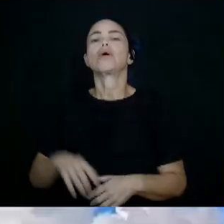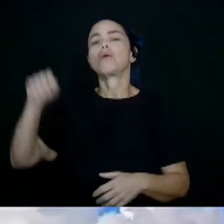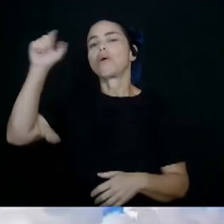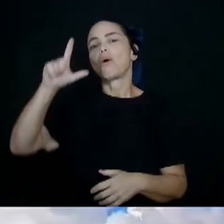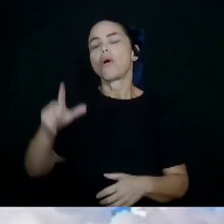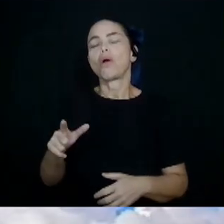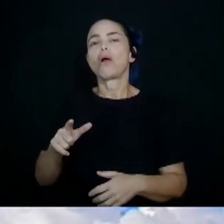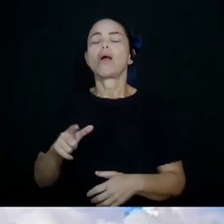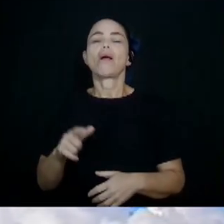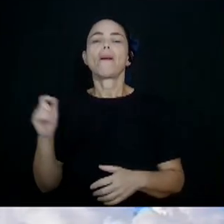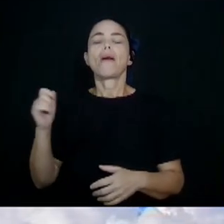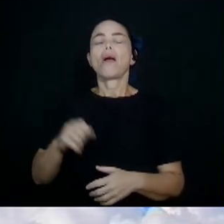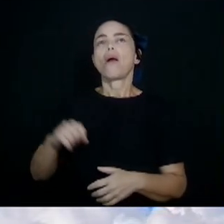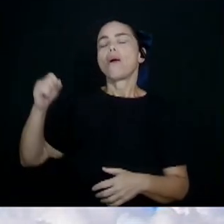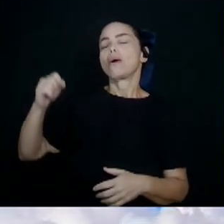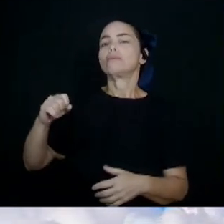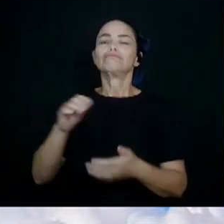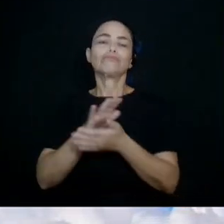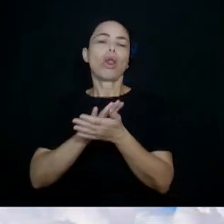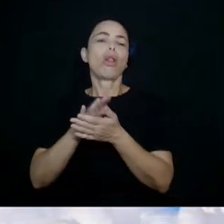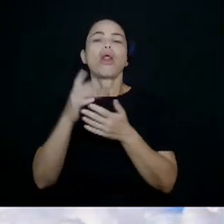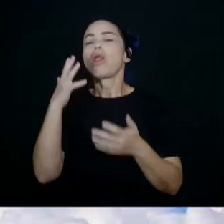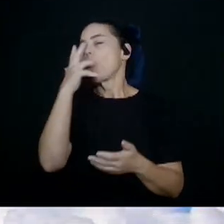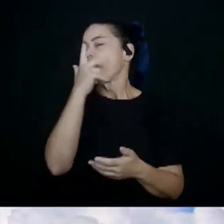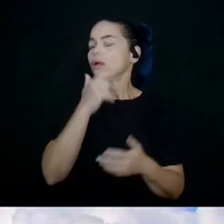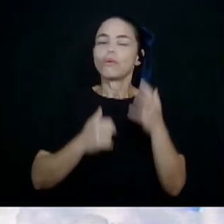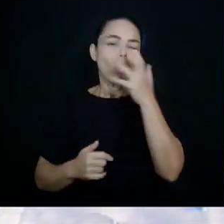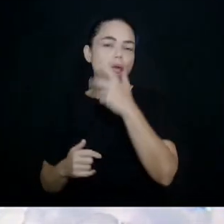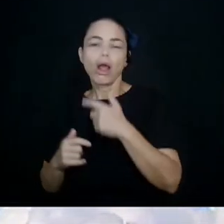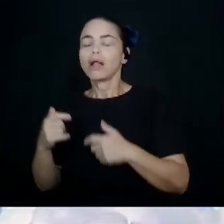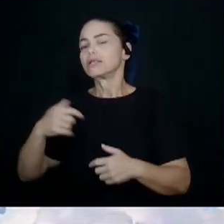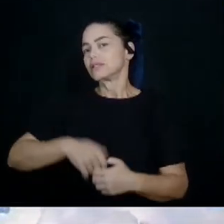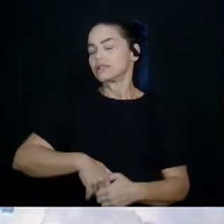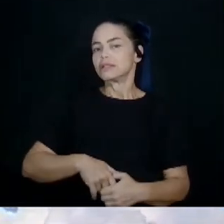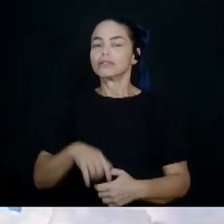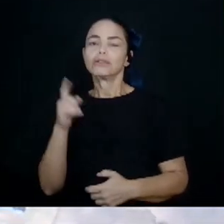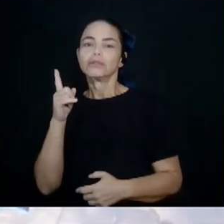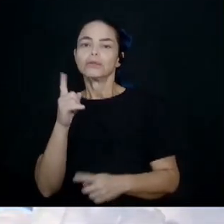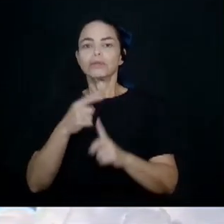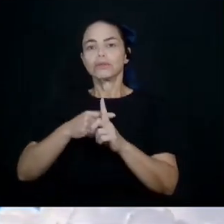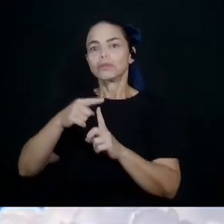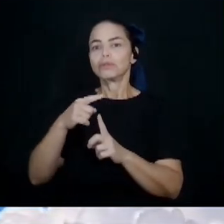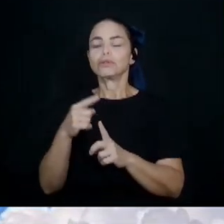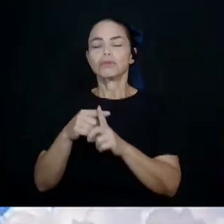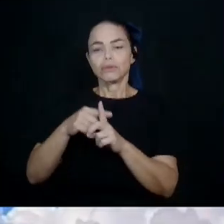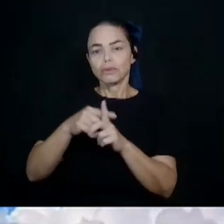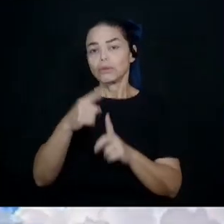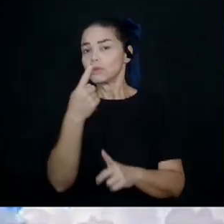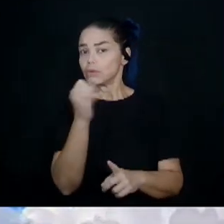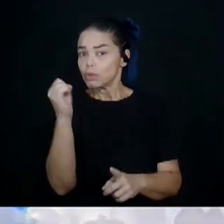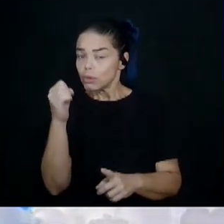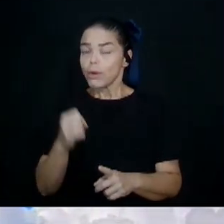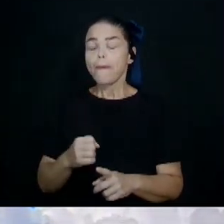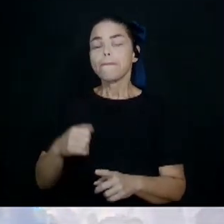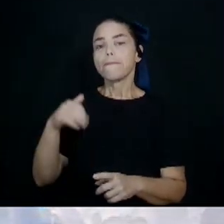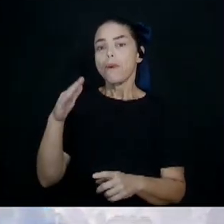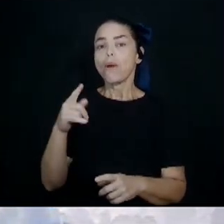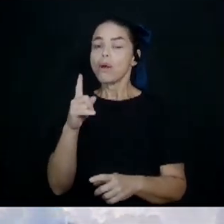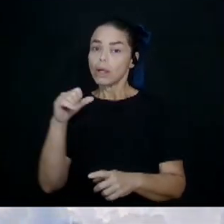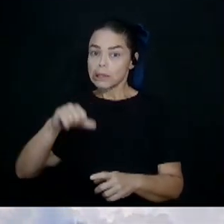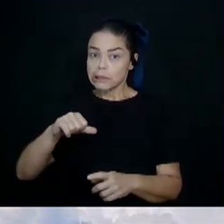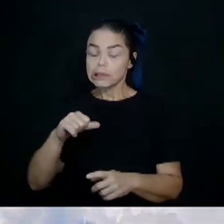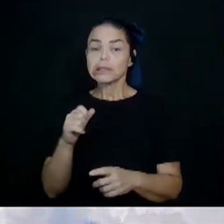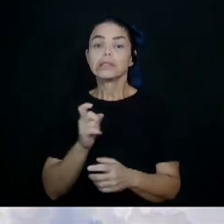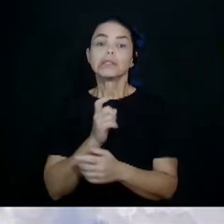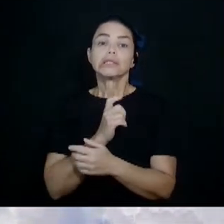de brigadeiro, final de semana vai ser lindo. Mínima 18 e máxima 19 graus. Essa é a previsão do tempo